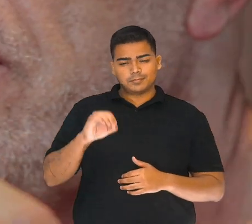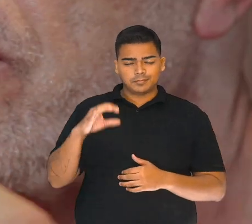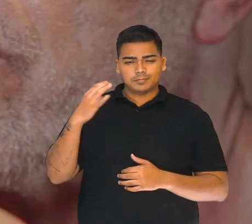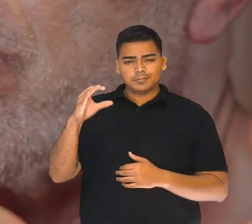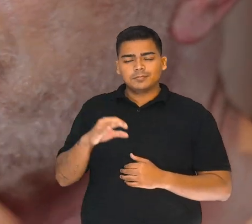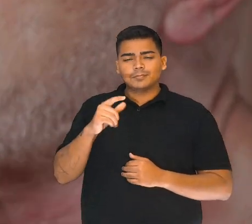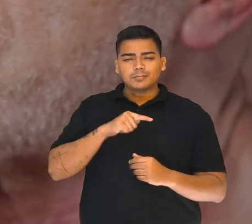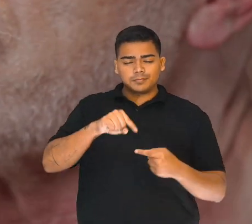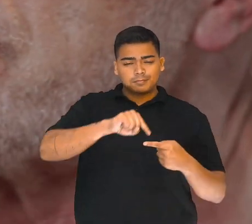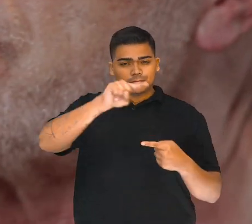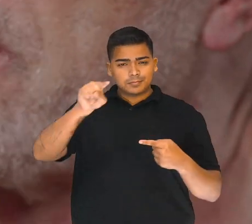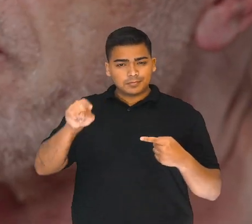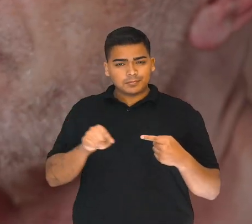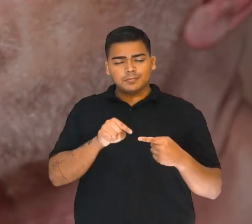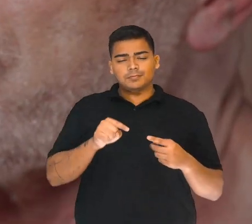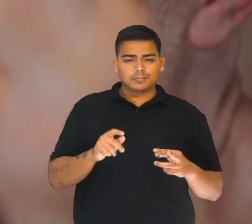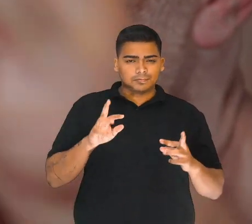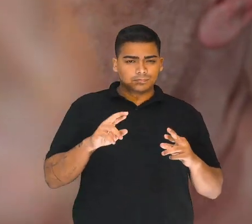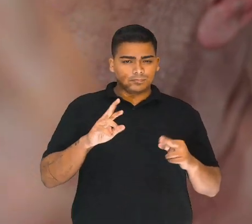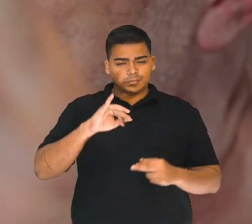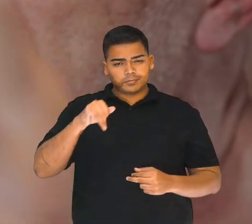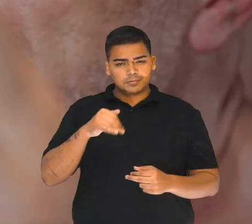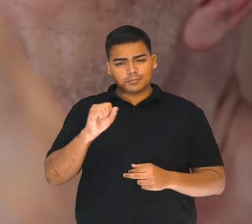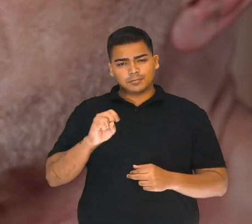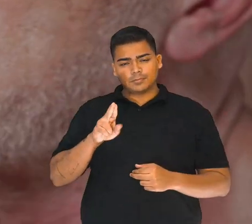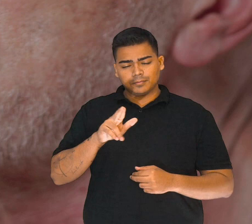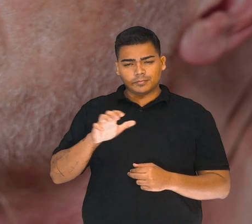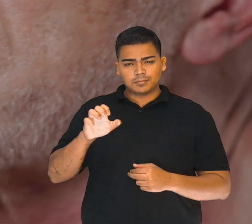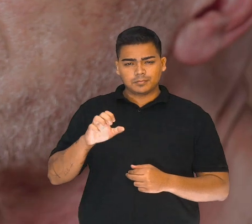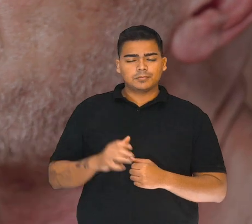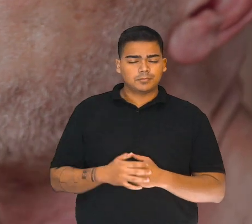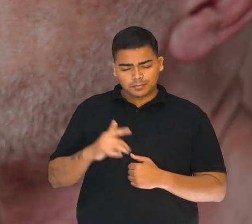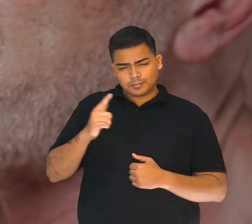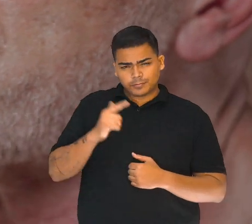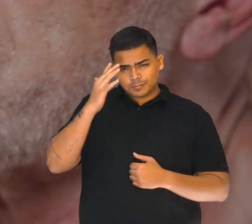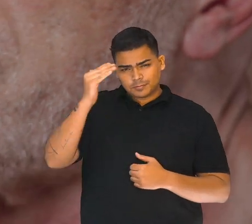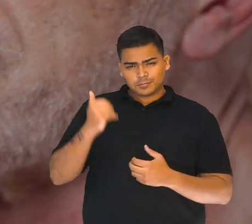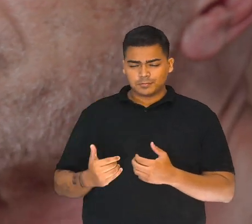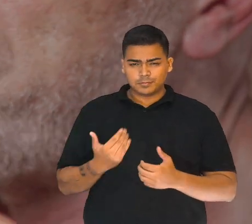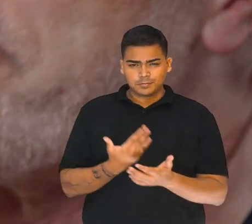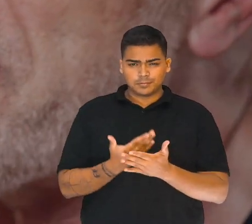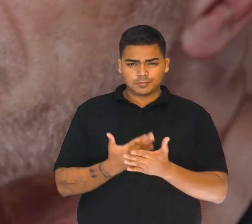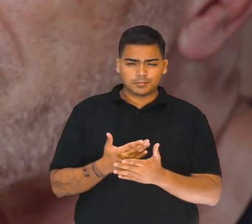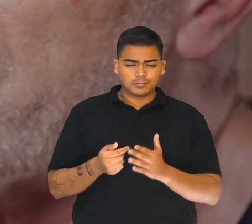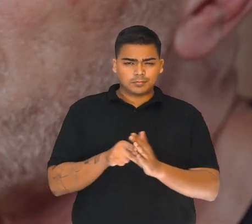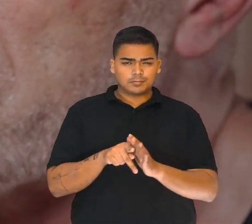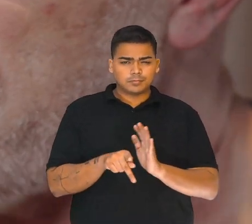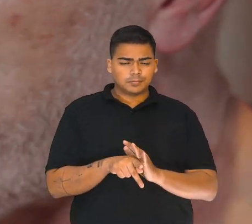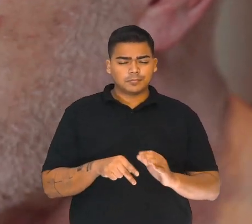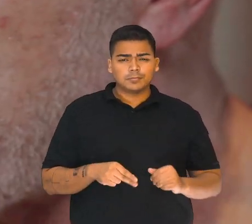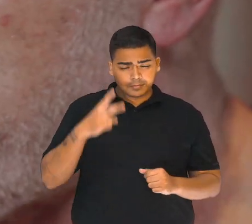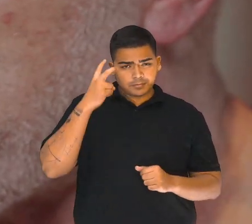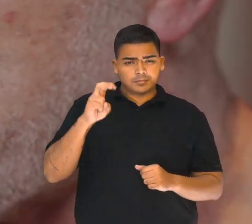Science com o ciclo do caranguejo do Josué de Castro, né? O grande estudioso da pobreza